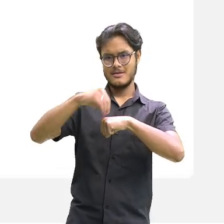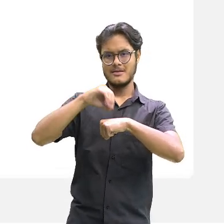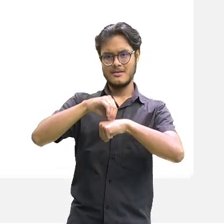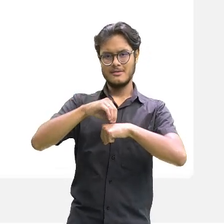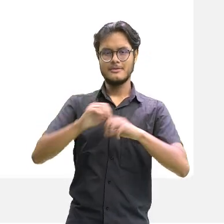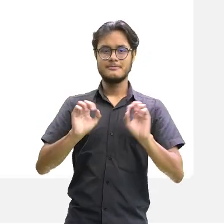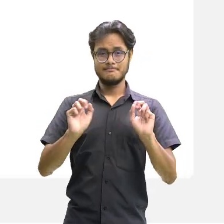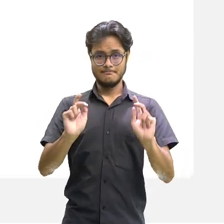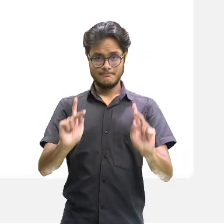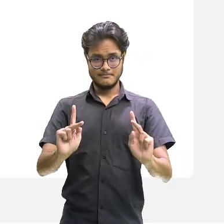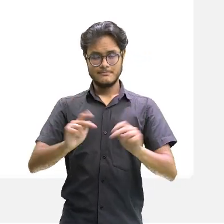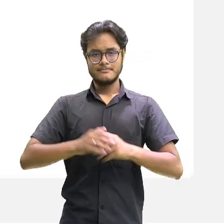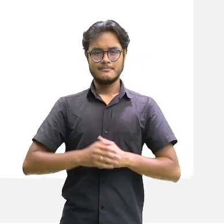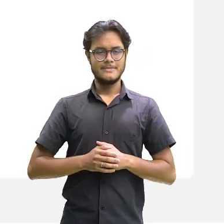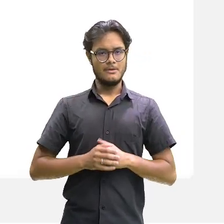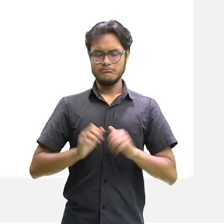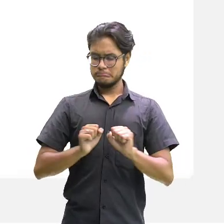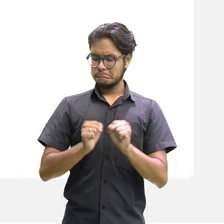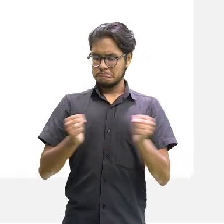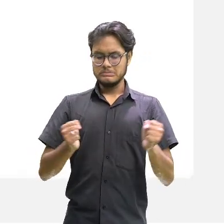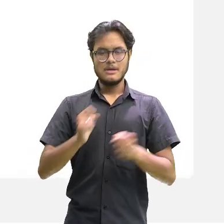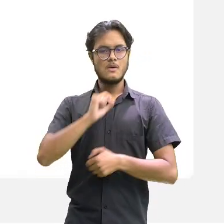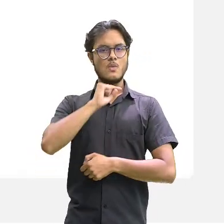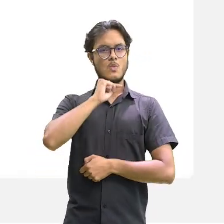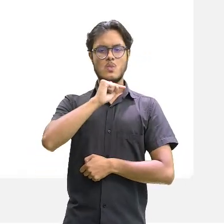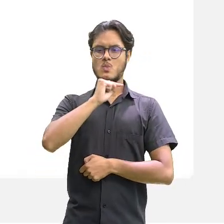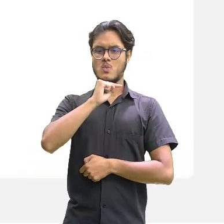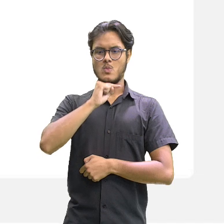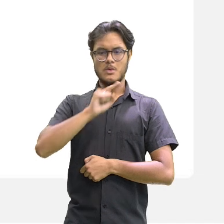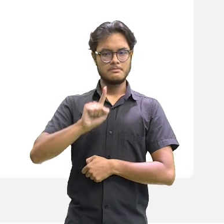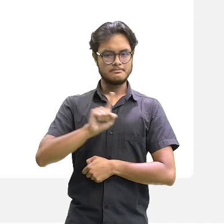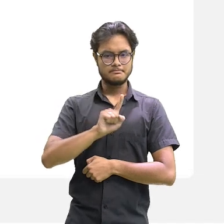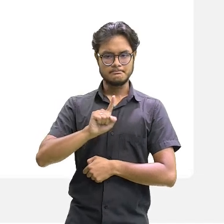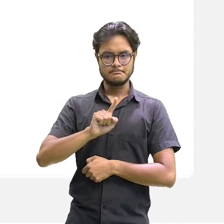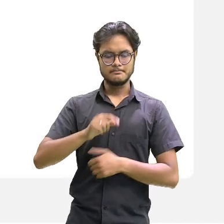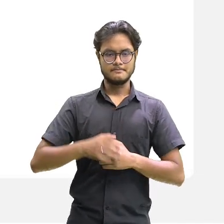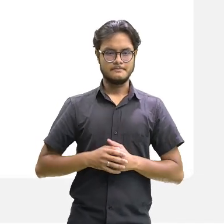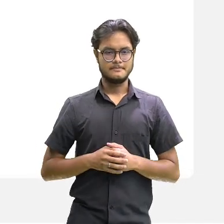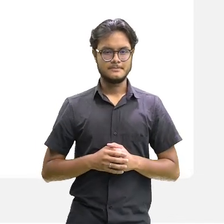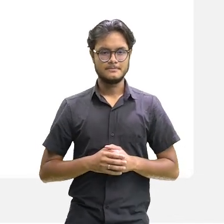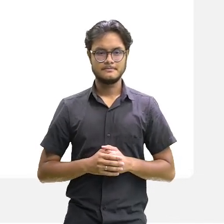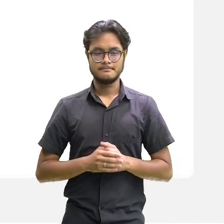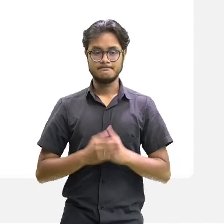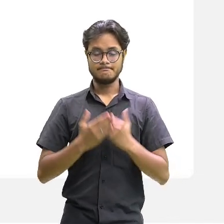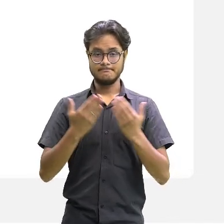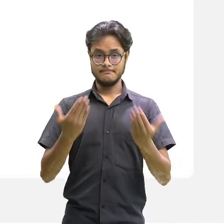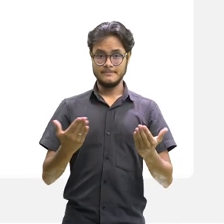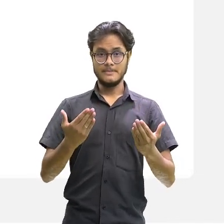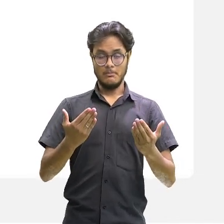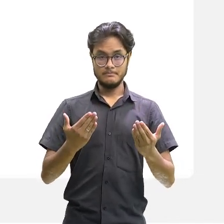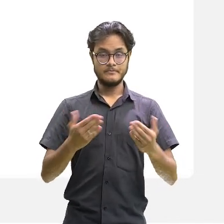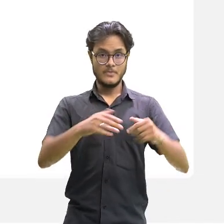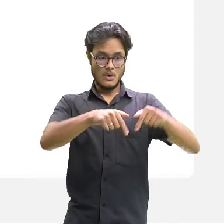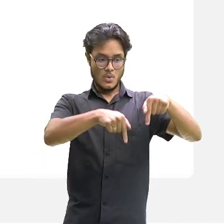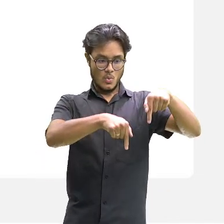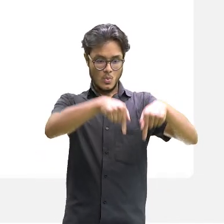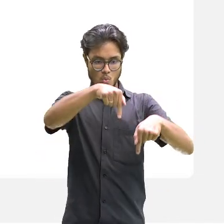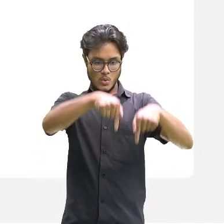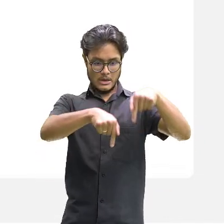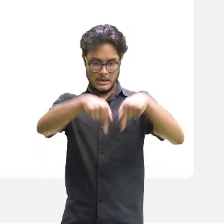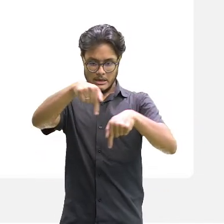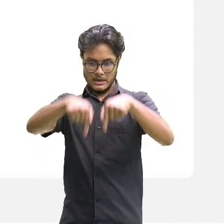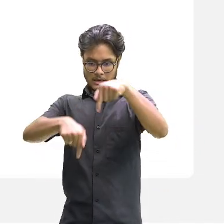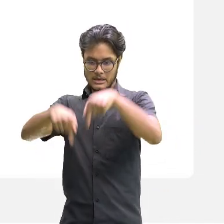que eu não consigo dividir, beleza? E ele disse o seguinte, cada elemento químico, ou seja, cada